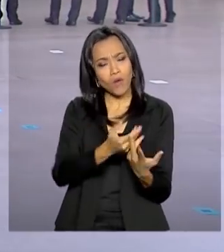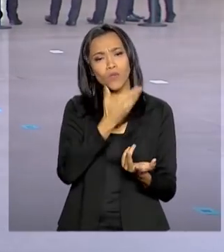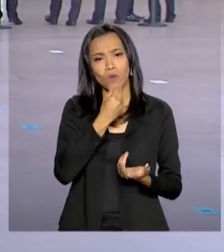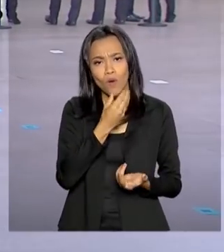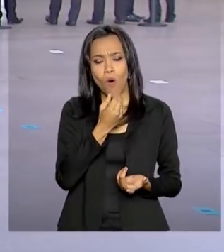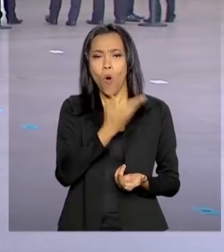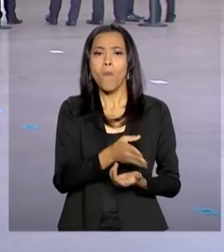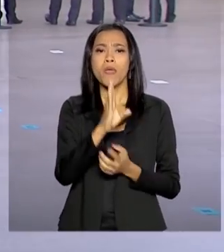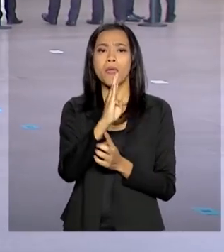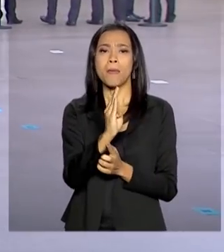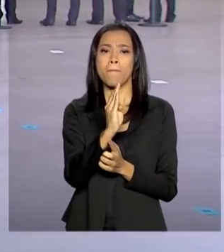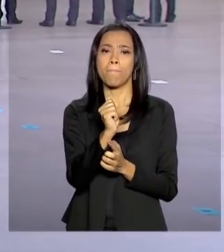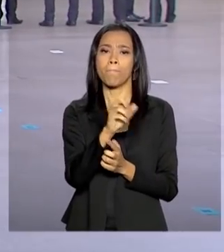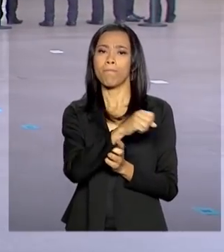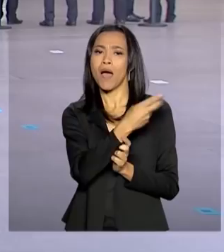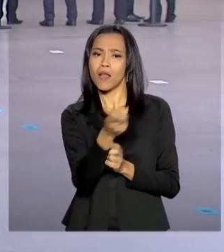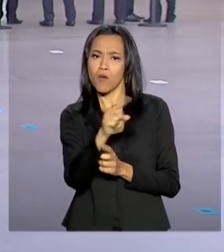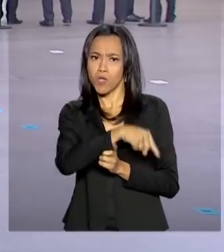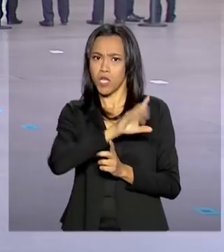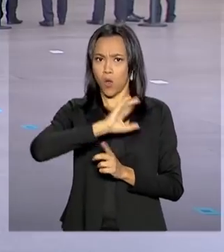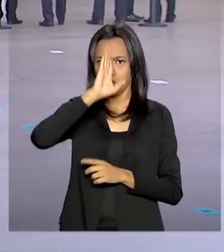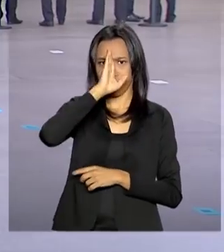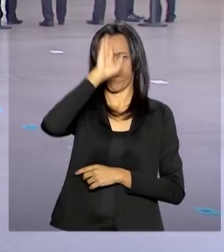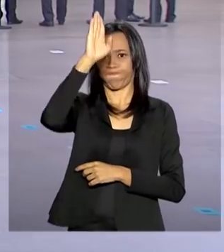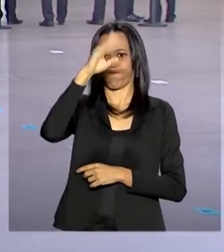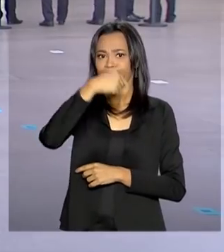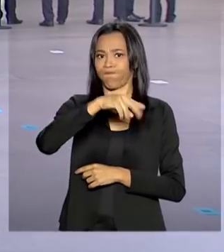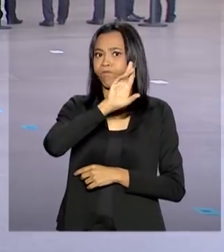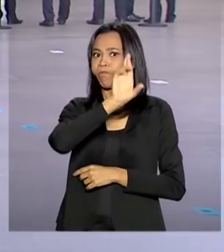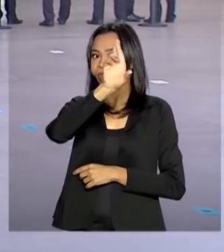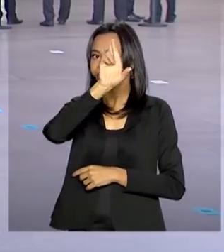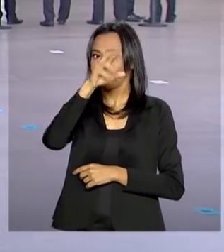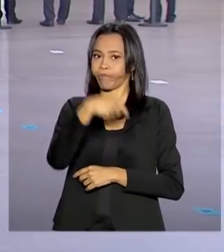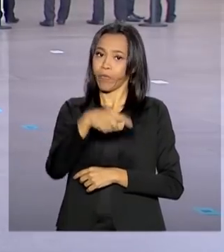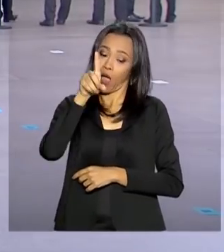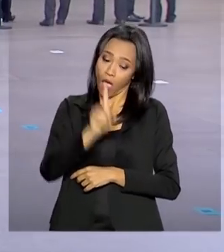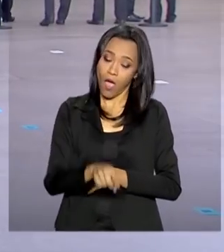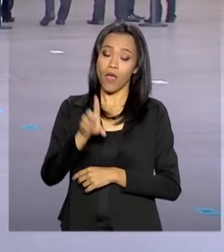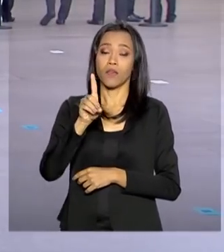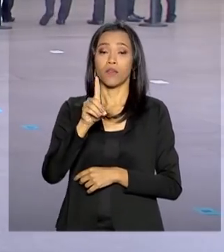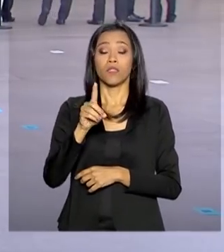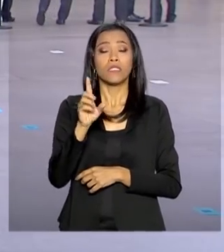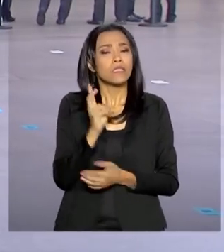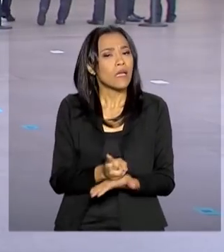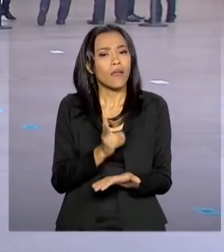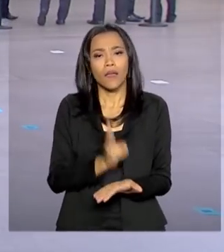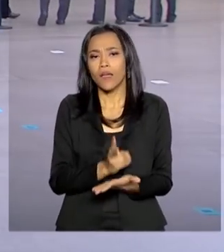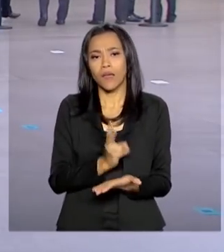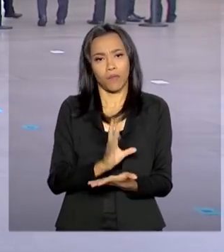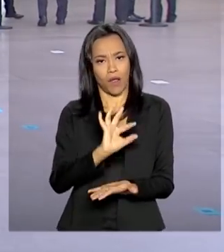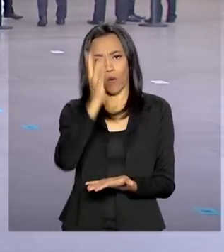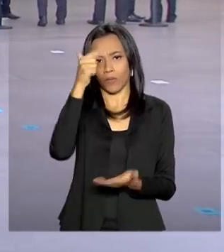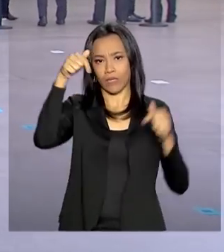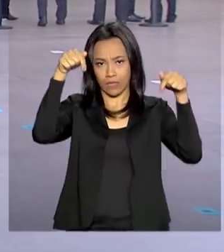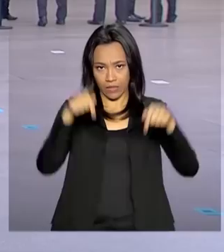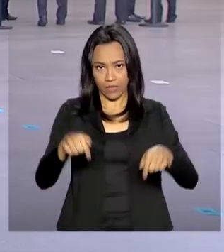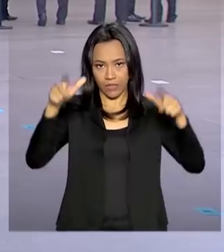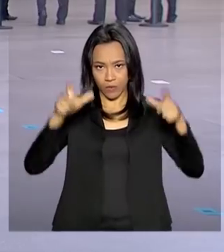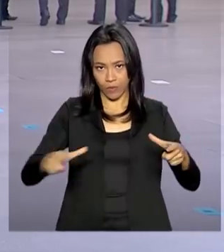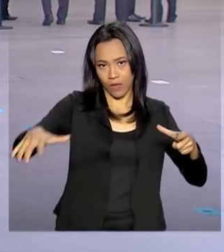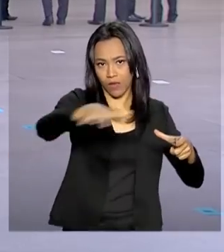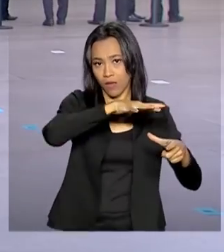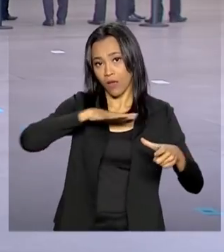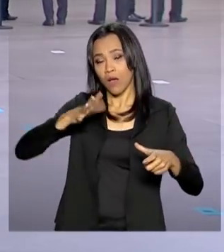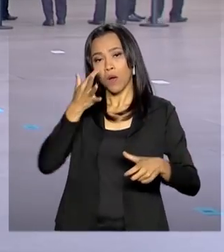patrono da diplomacia brasileira essa solenidade em comemoração a essa data acontece sempre aqui no palácio itamaraty e com a